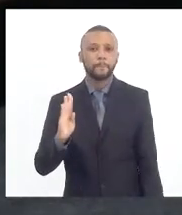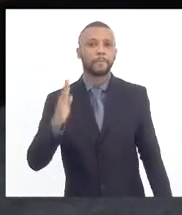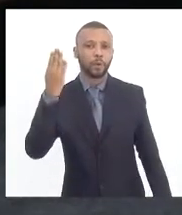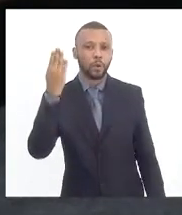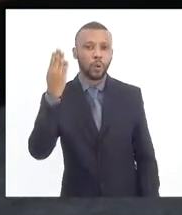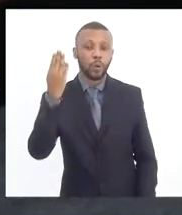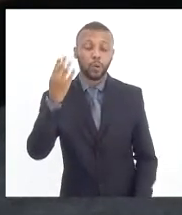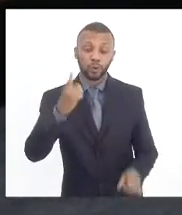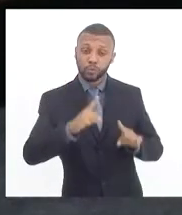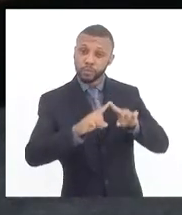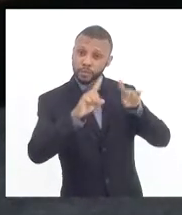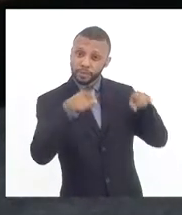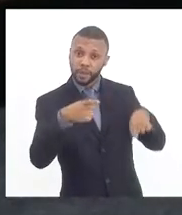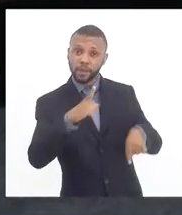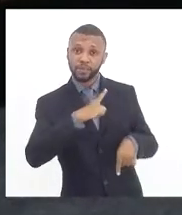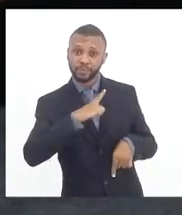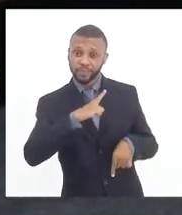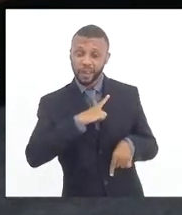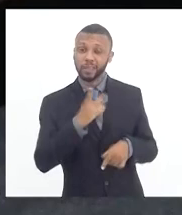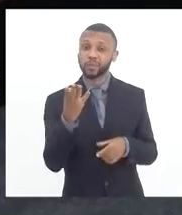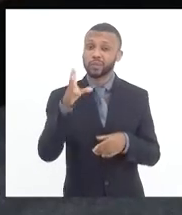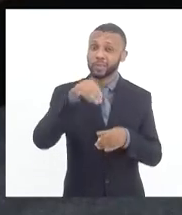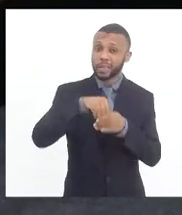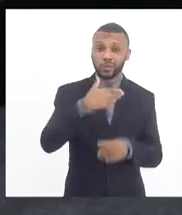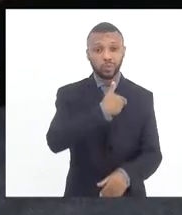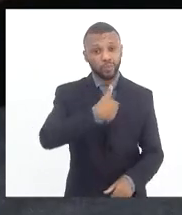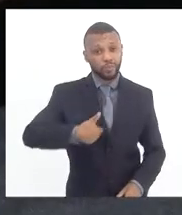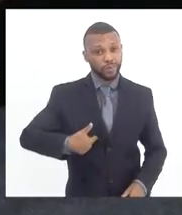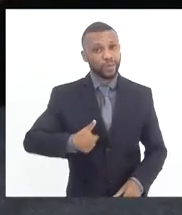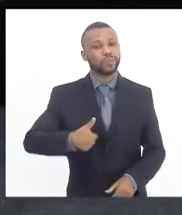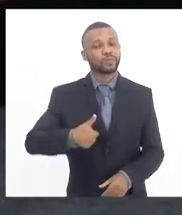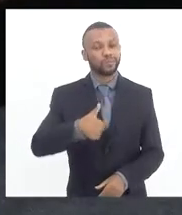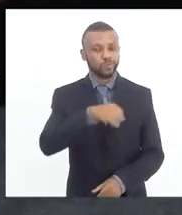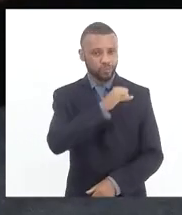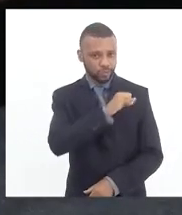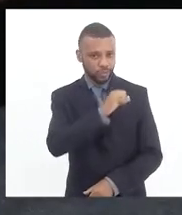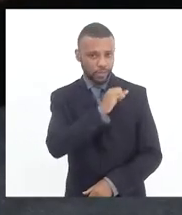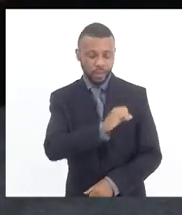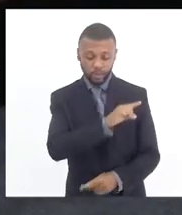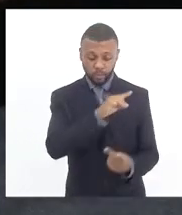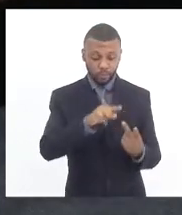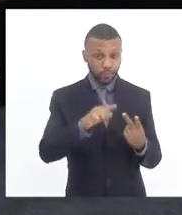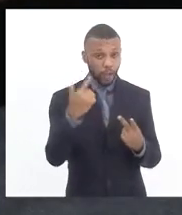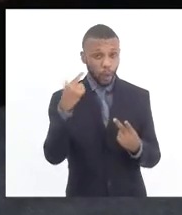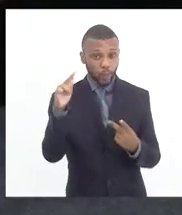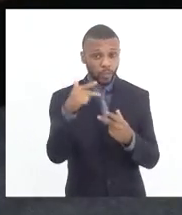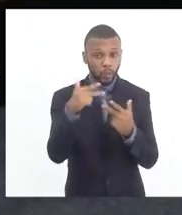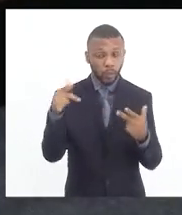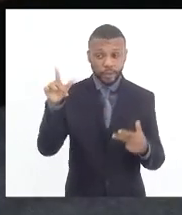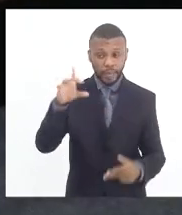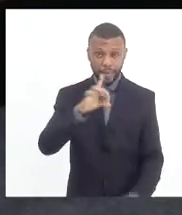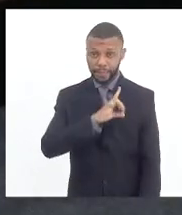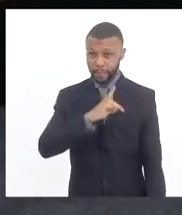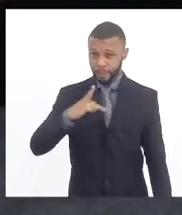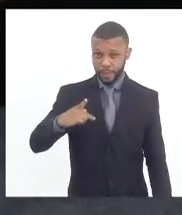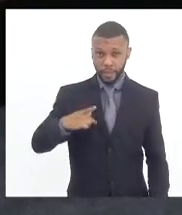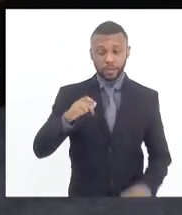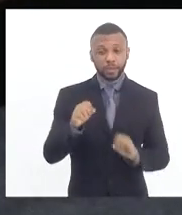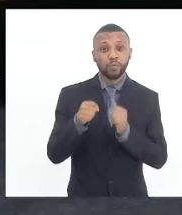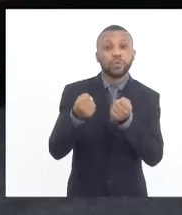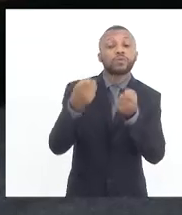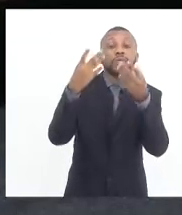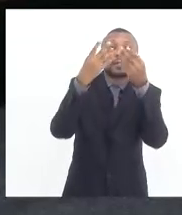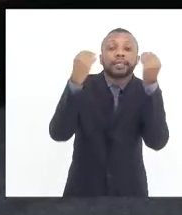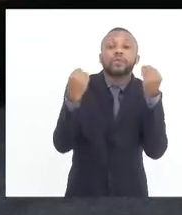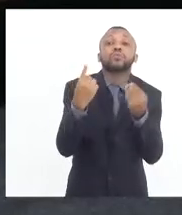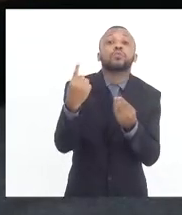que os servidores tomaram do Governo do Estado tá outra coisa a defensora que tá ali falou Agora só estão esquecendo